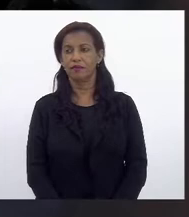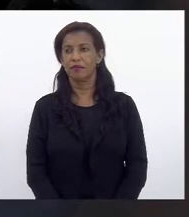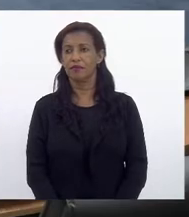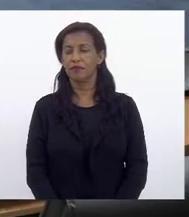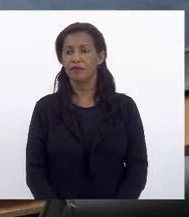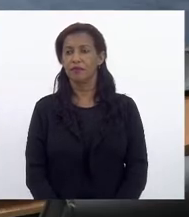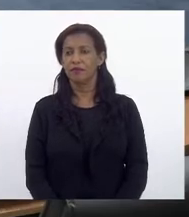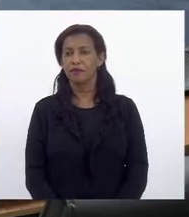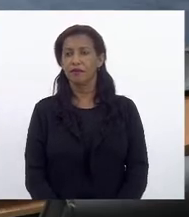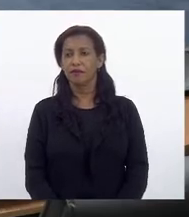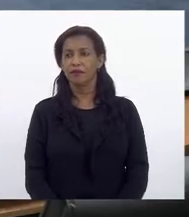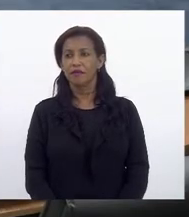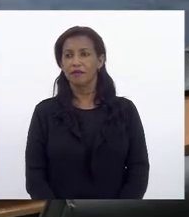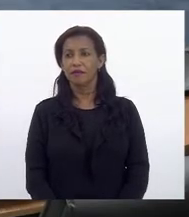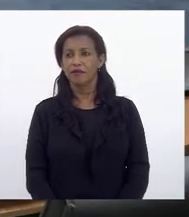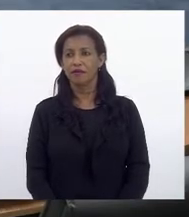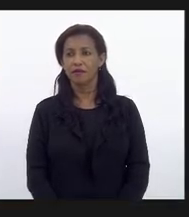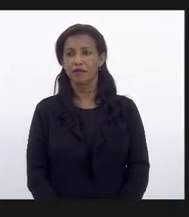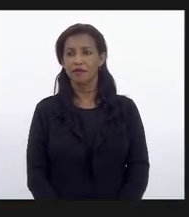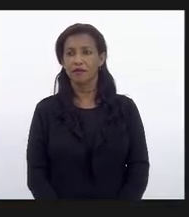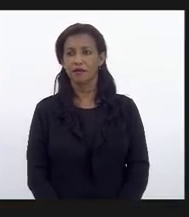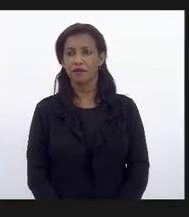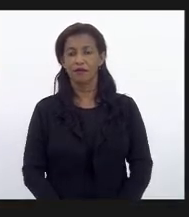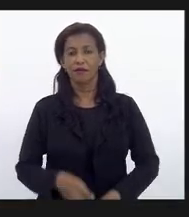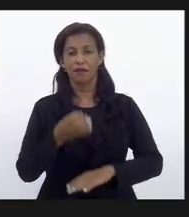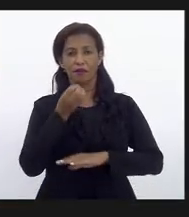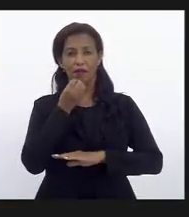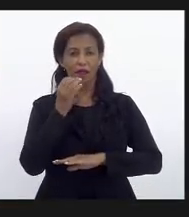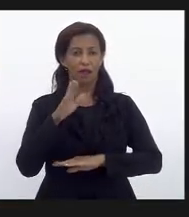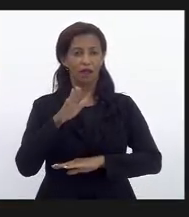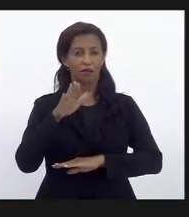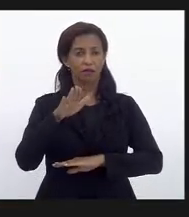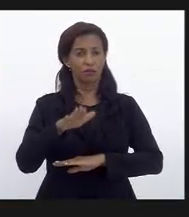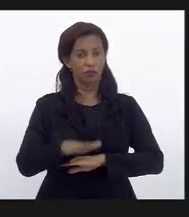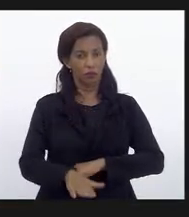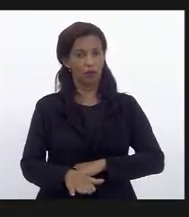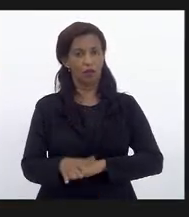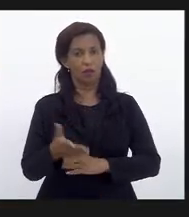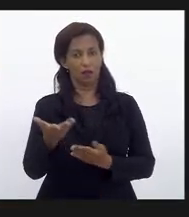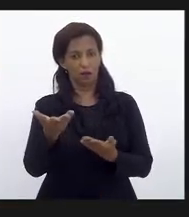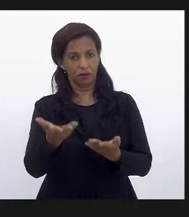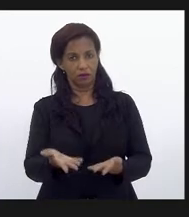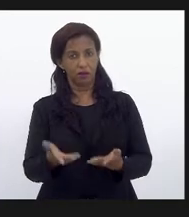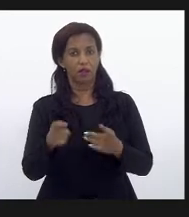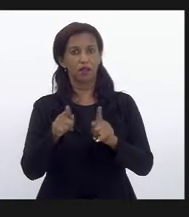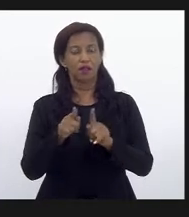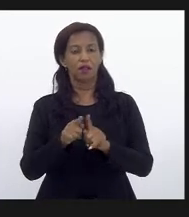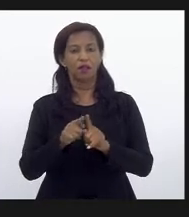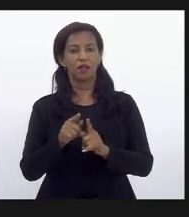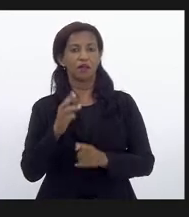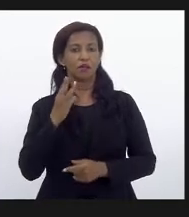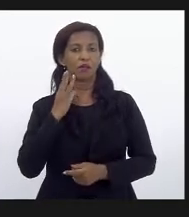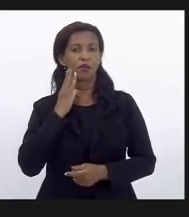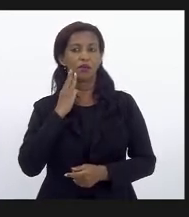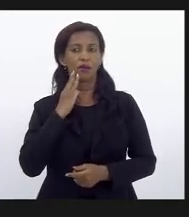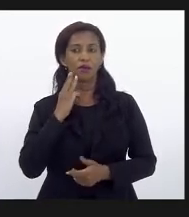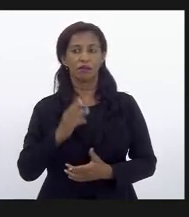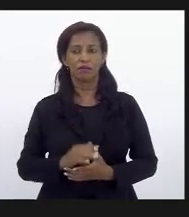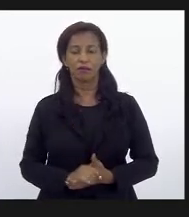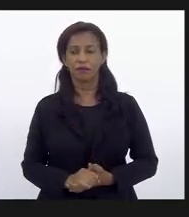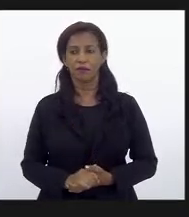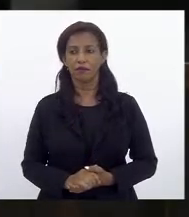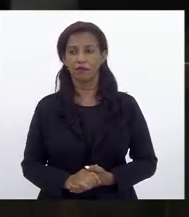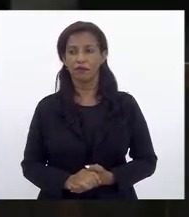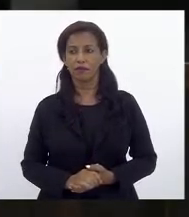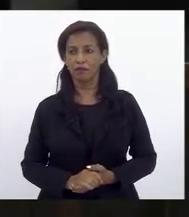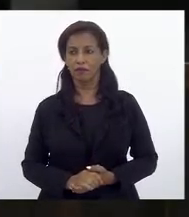Ah, boa tarde, a Vossa Excelência e a deputado Valdeque Carneiro. Eu ia falar no expediente inicial. O